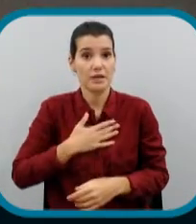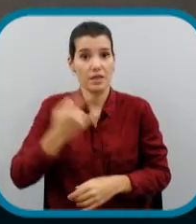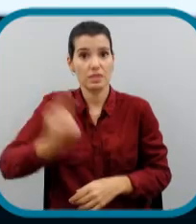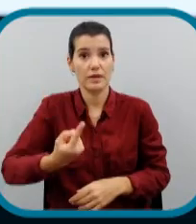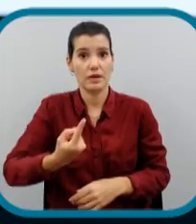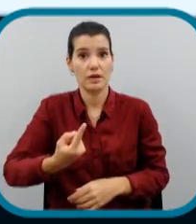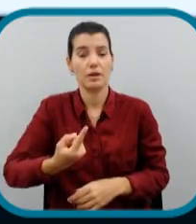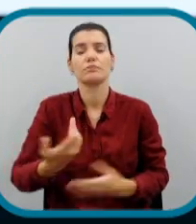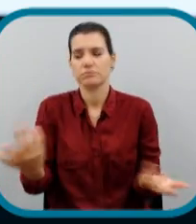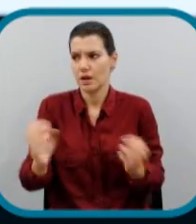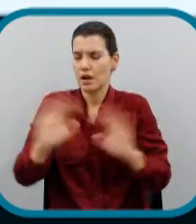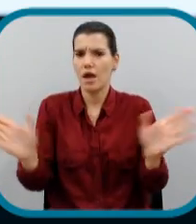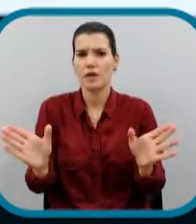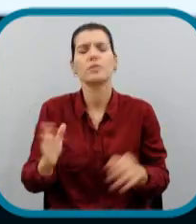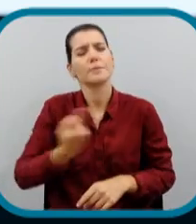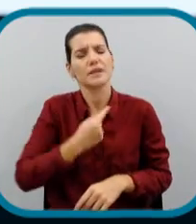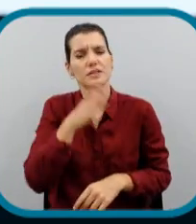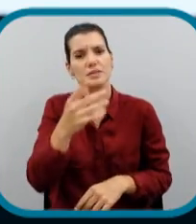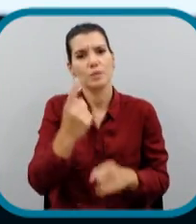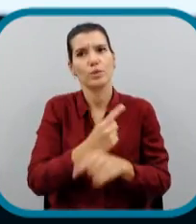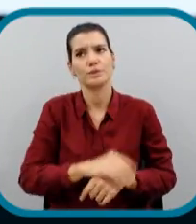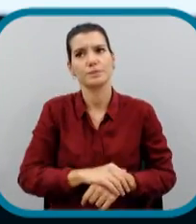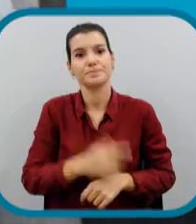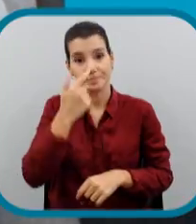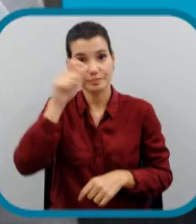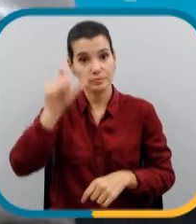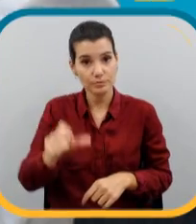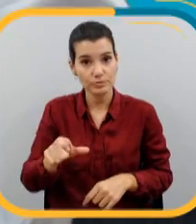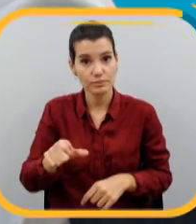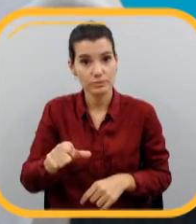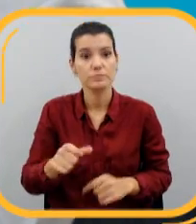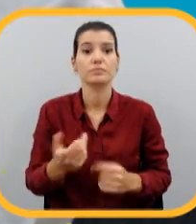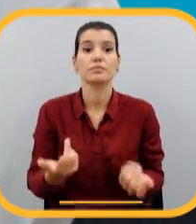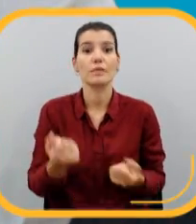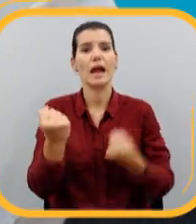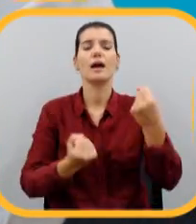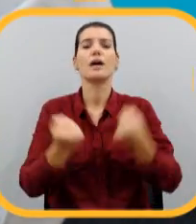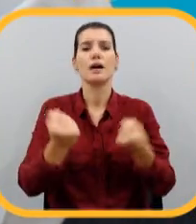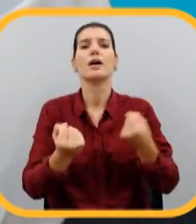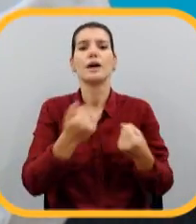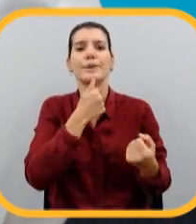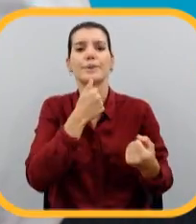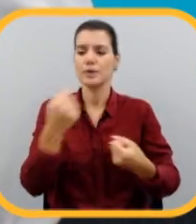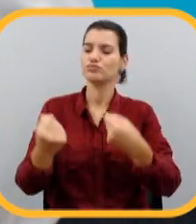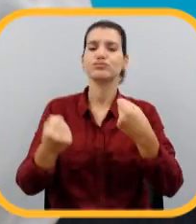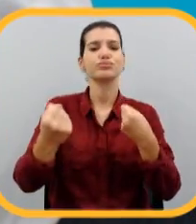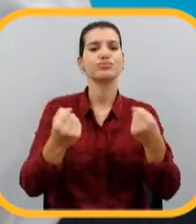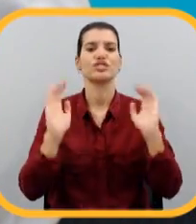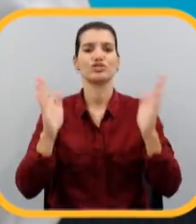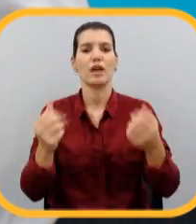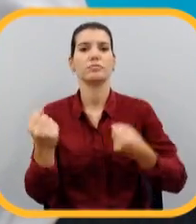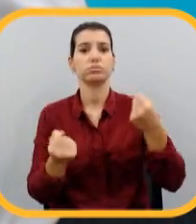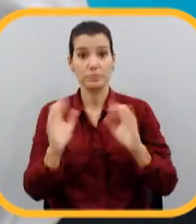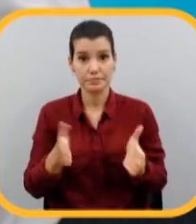todos os funcionários de uma empresa deveria ser obrigatória. Absoluta. Deixa-me dizer só isto. Para uma pessoa poder conduzir um